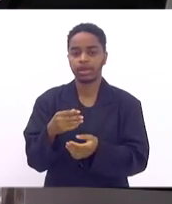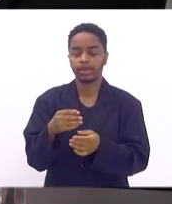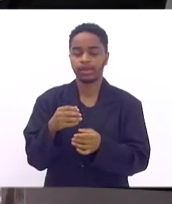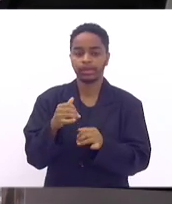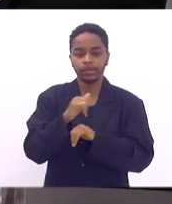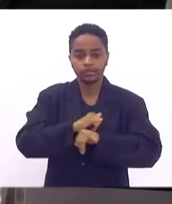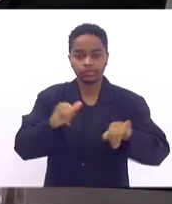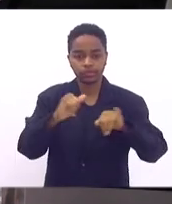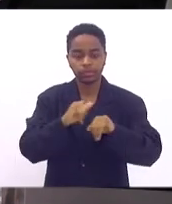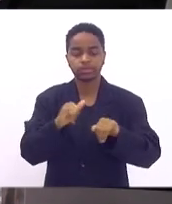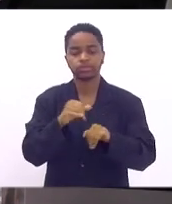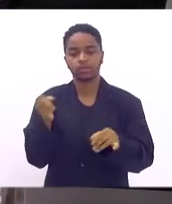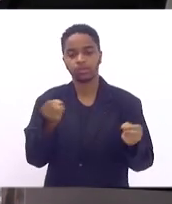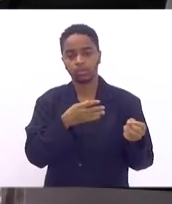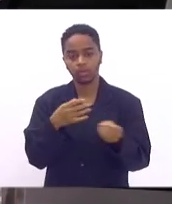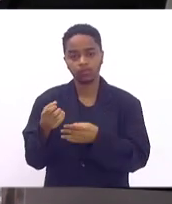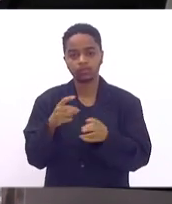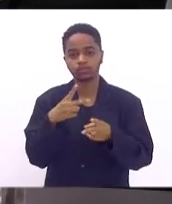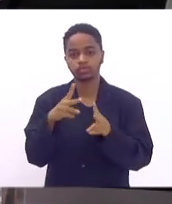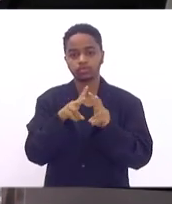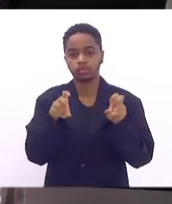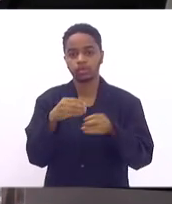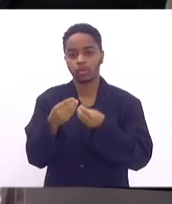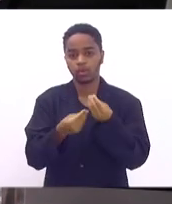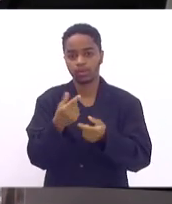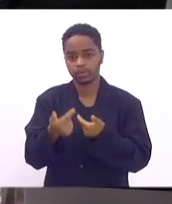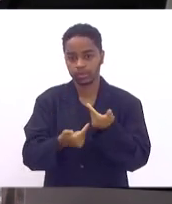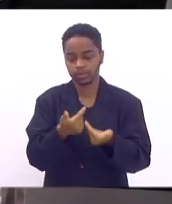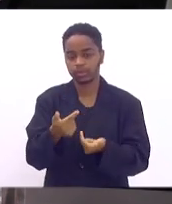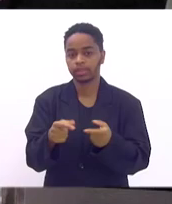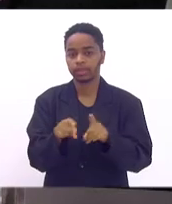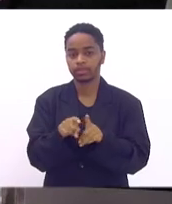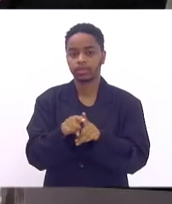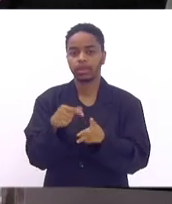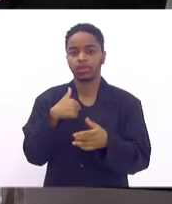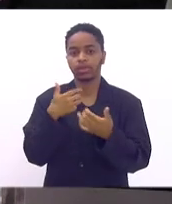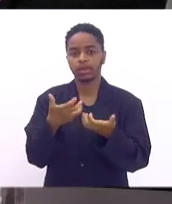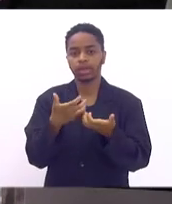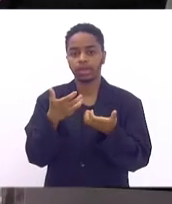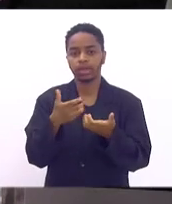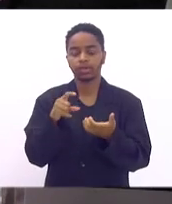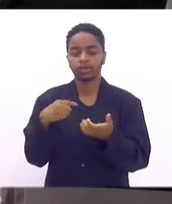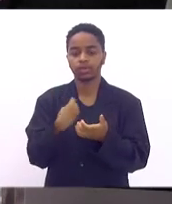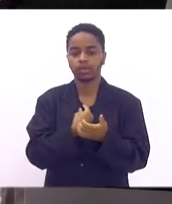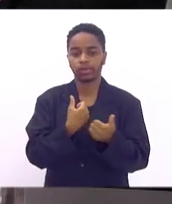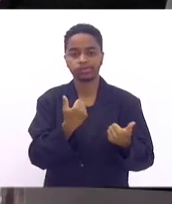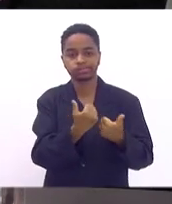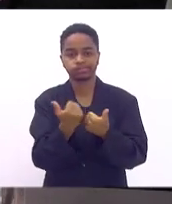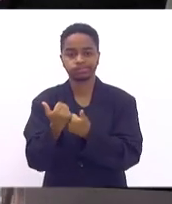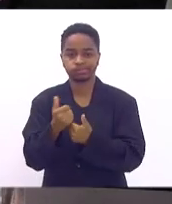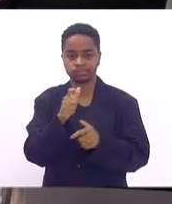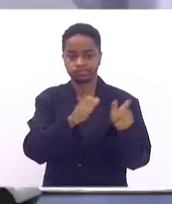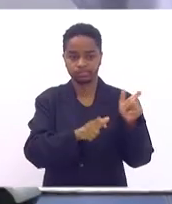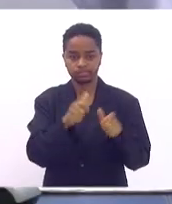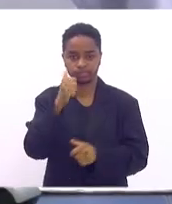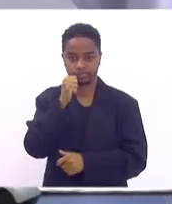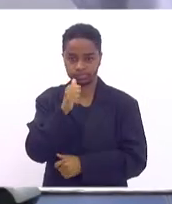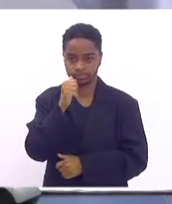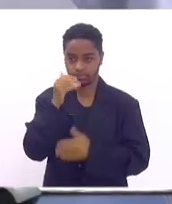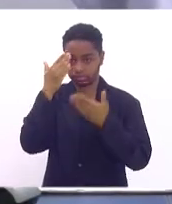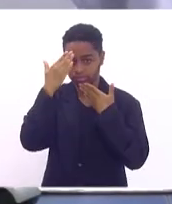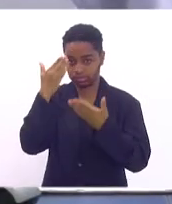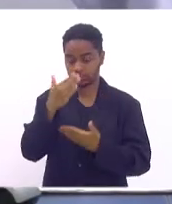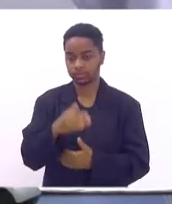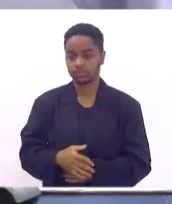serviços especializados, que é fundamental, que é que a gente fortaleça esses espaços e acolha essas mulheres. Obrigada, doutora